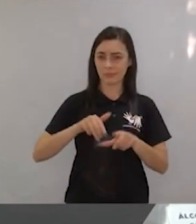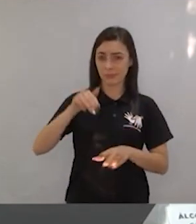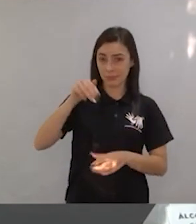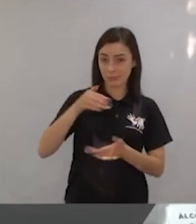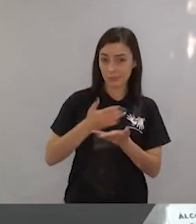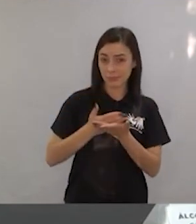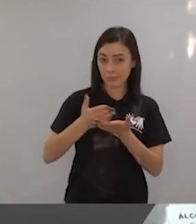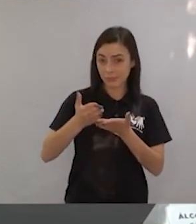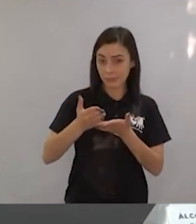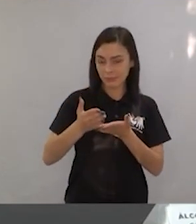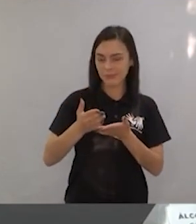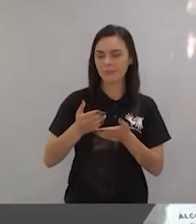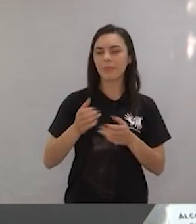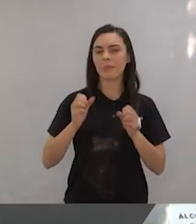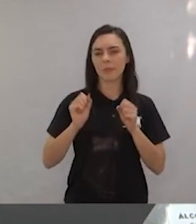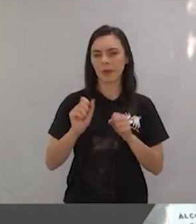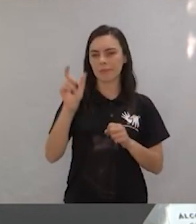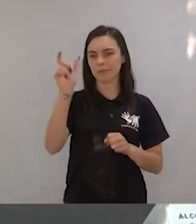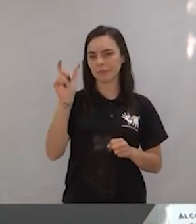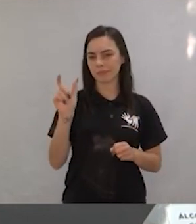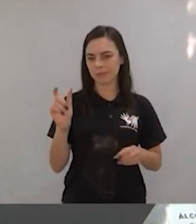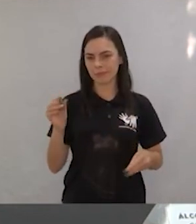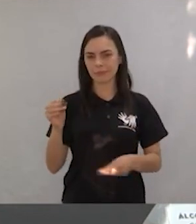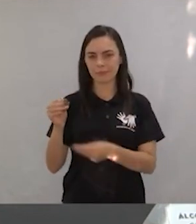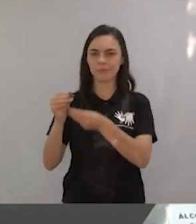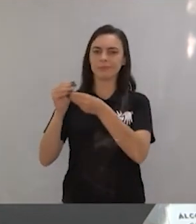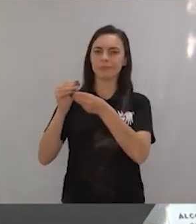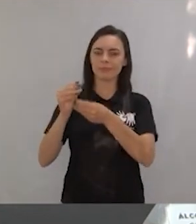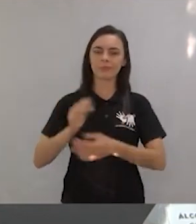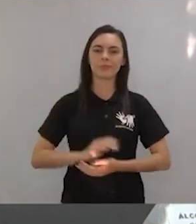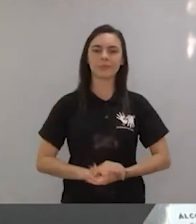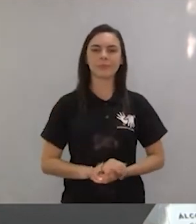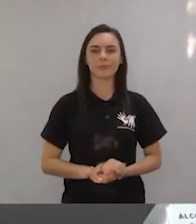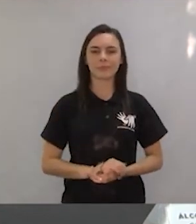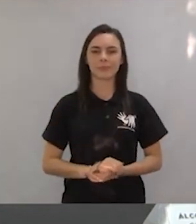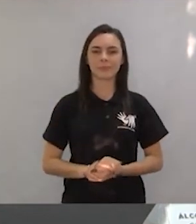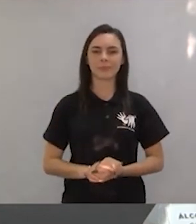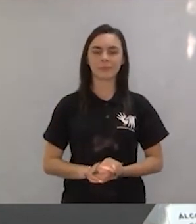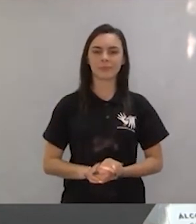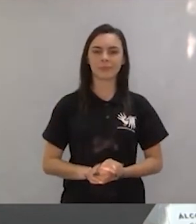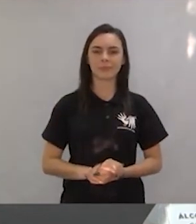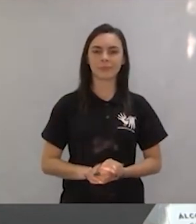motocicleta. Começa com a letra M. Vai lá para nossa lista de palavras também.